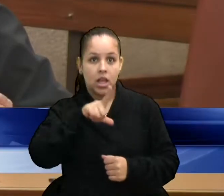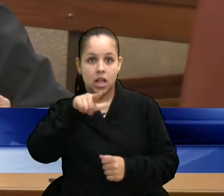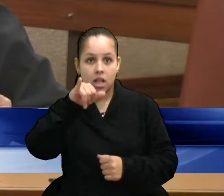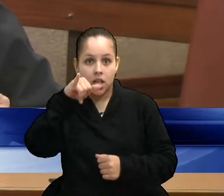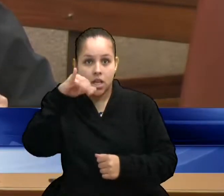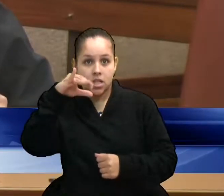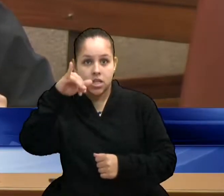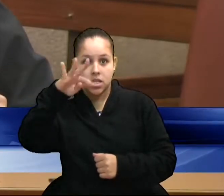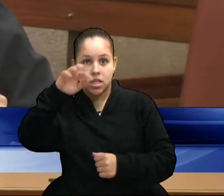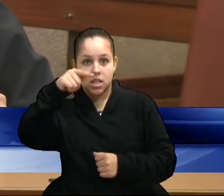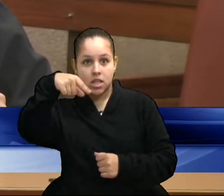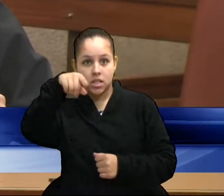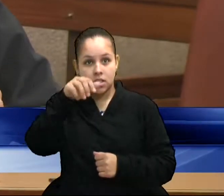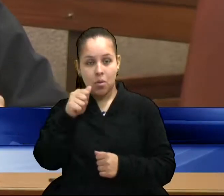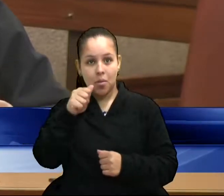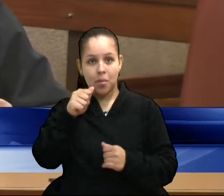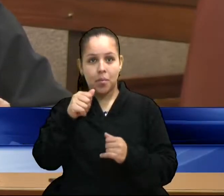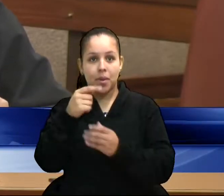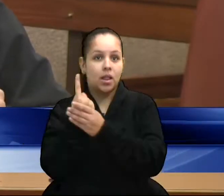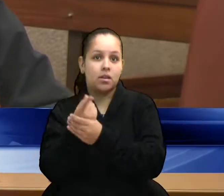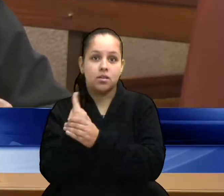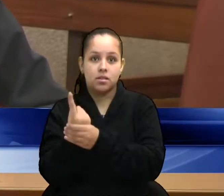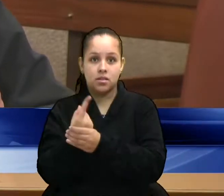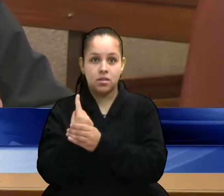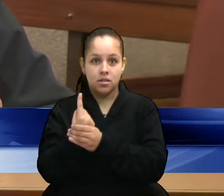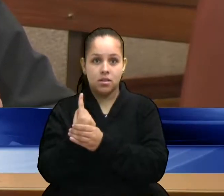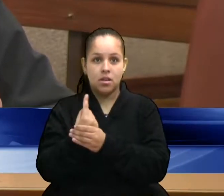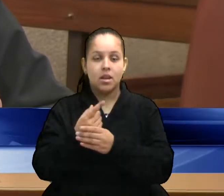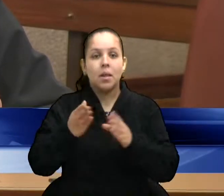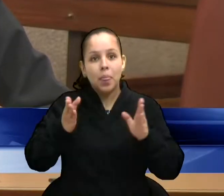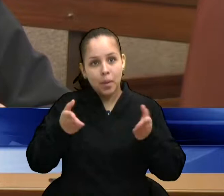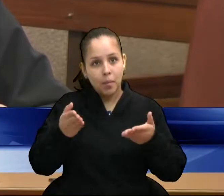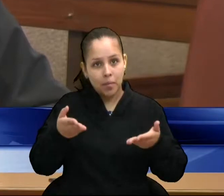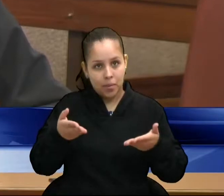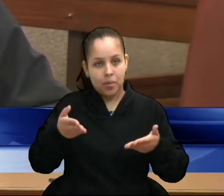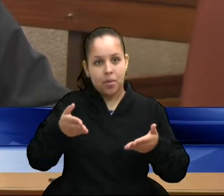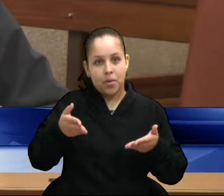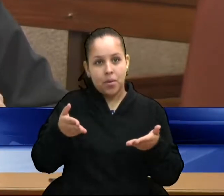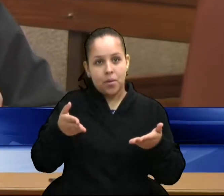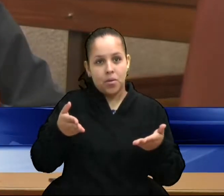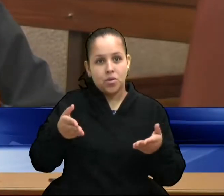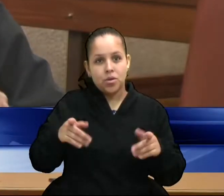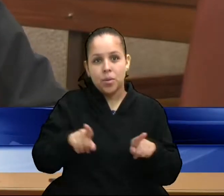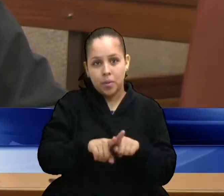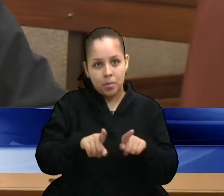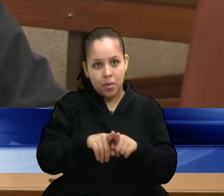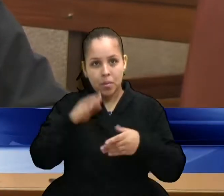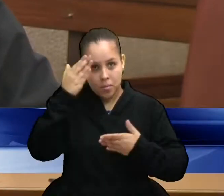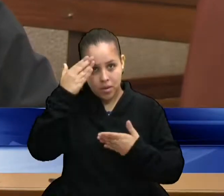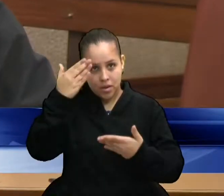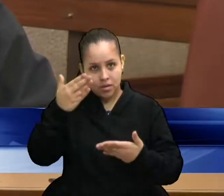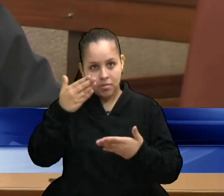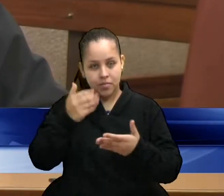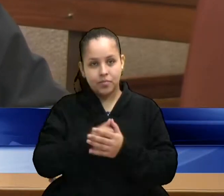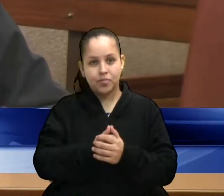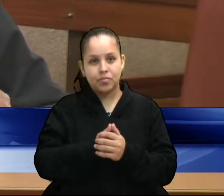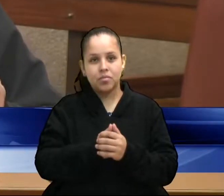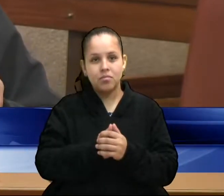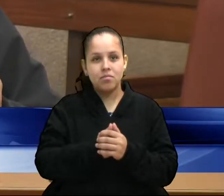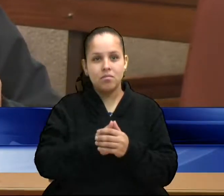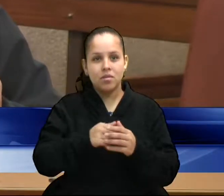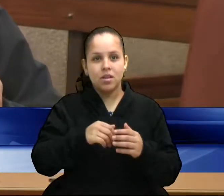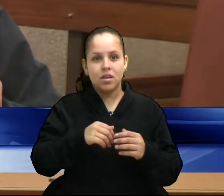Então, e nessa oportunidade eu homenageio também o engenheiro Juliano Derros, servidor de carreira,